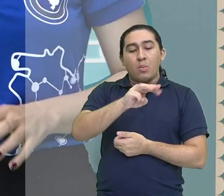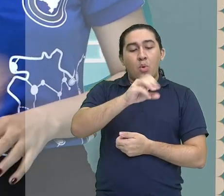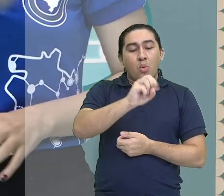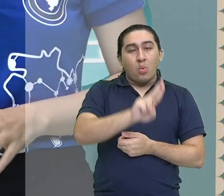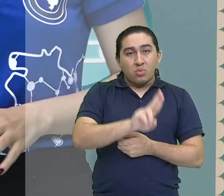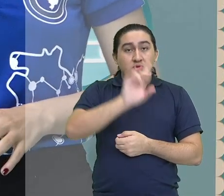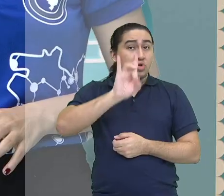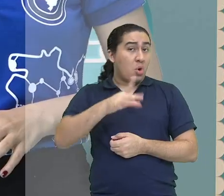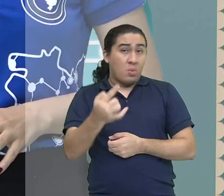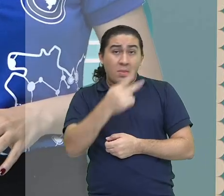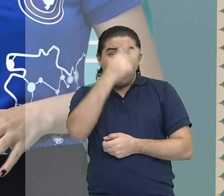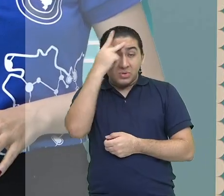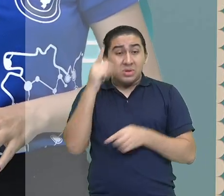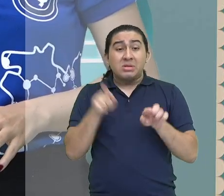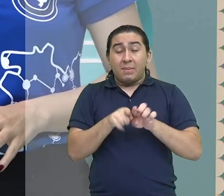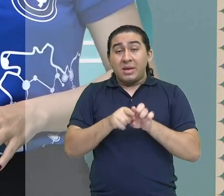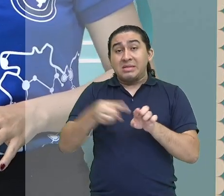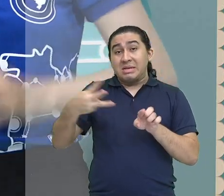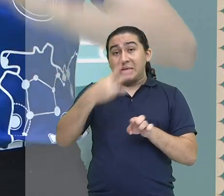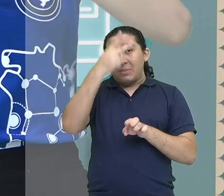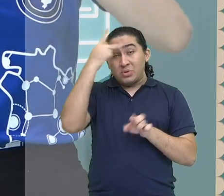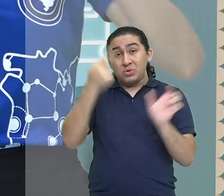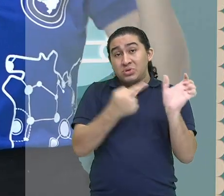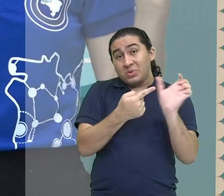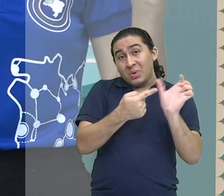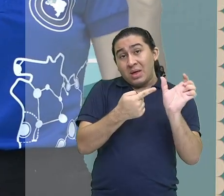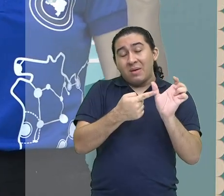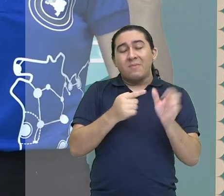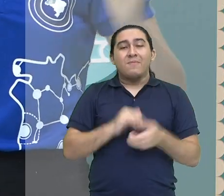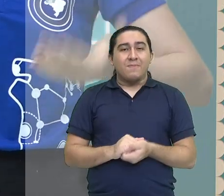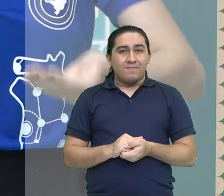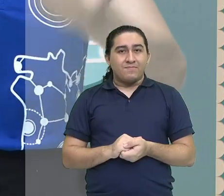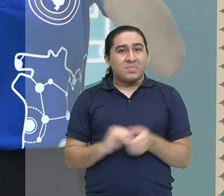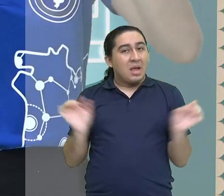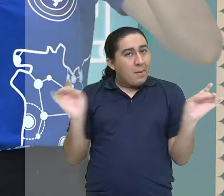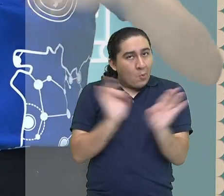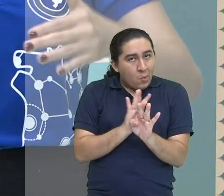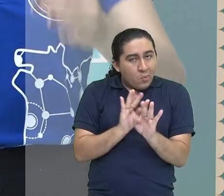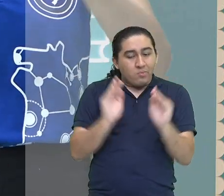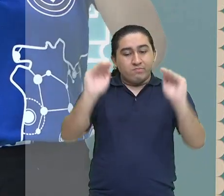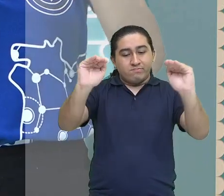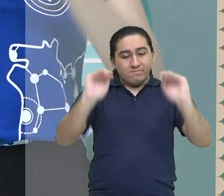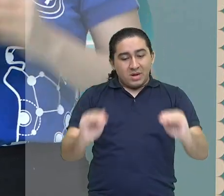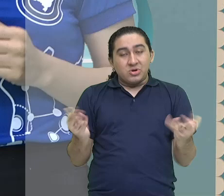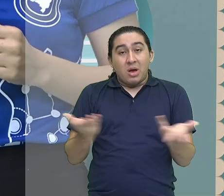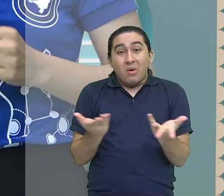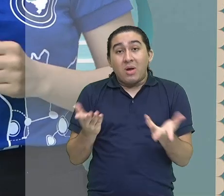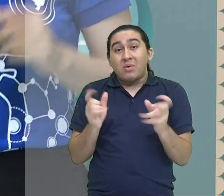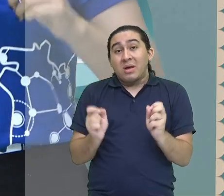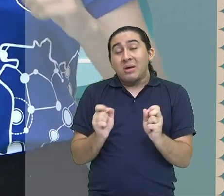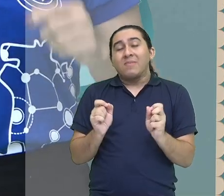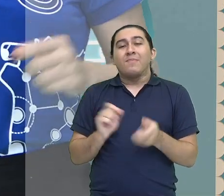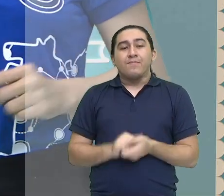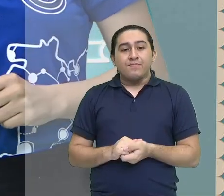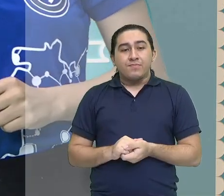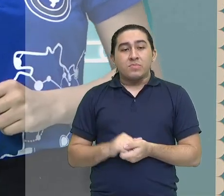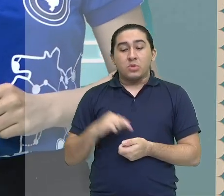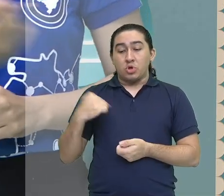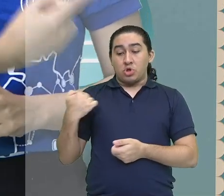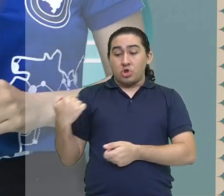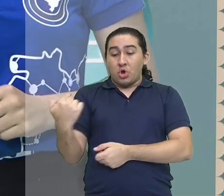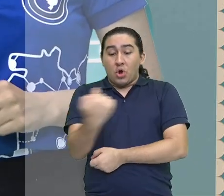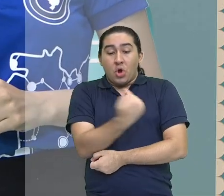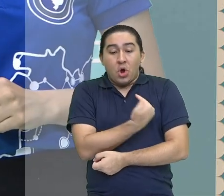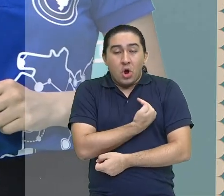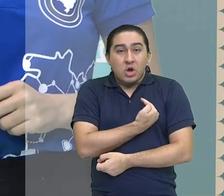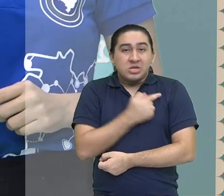Só uma. Terceira pessoa do singular. Paramos aí. Agora, vamos fazer a parte de baixo.